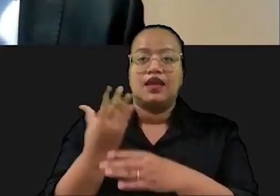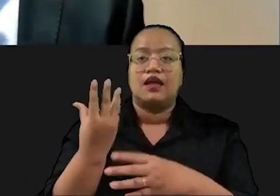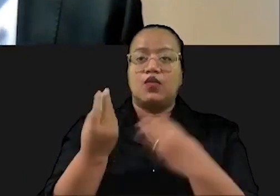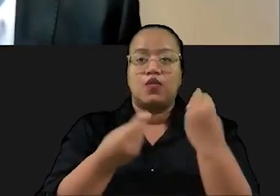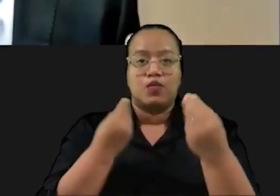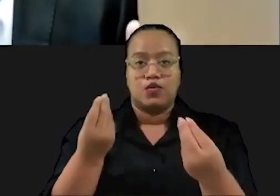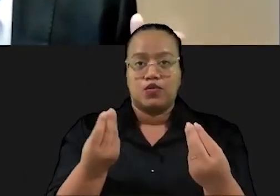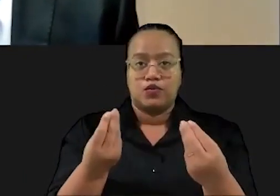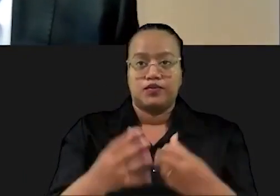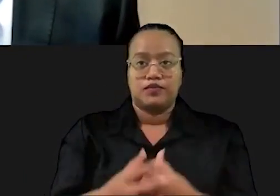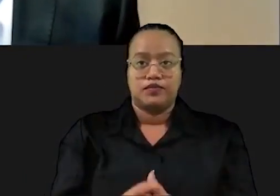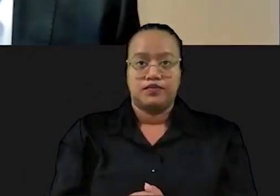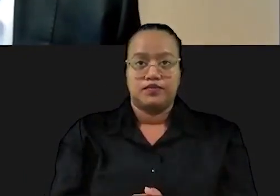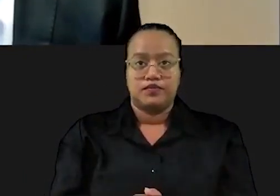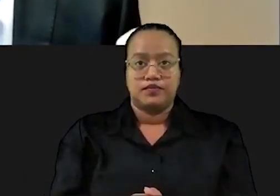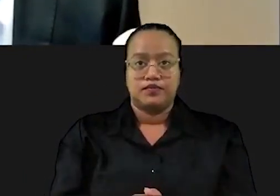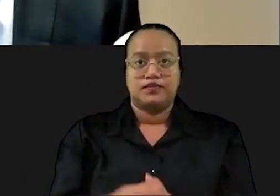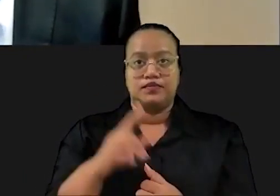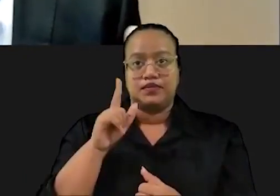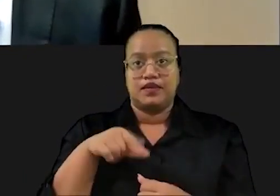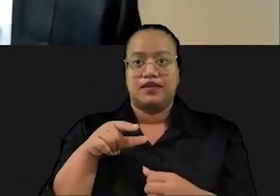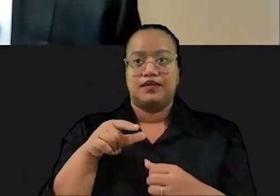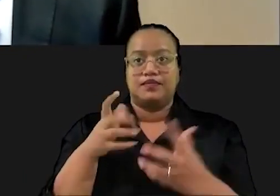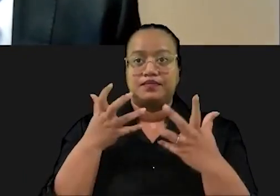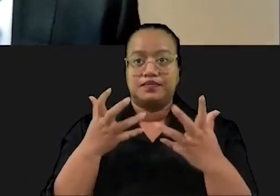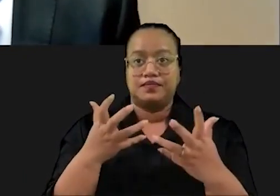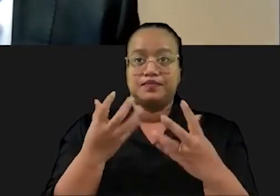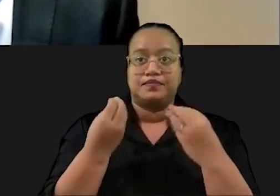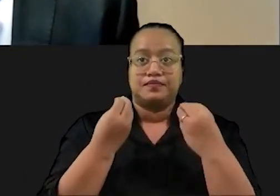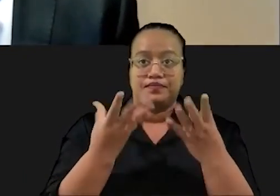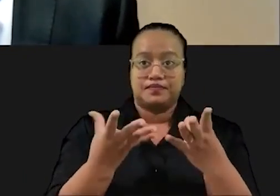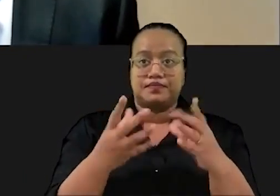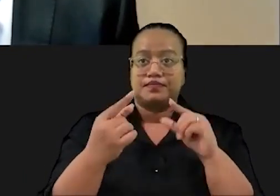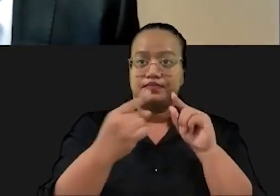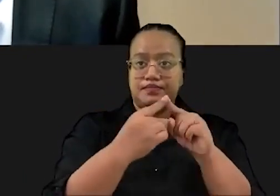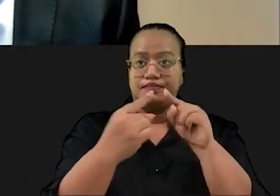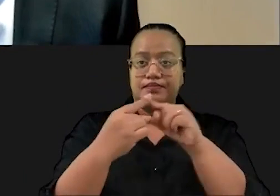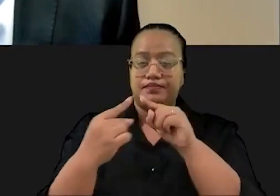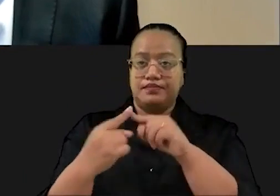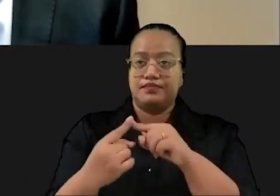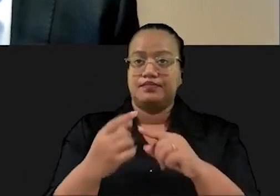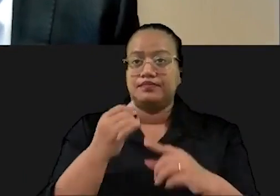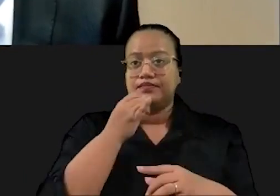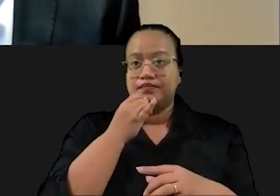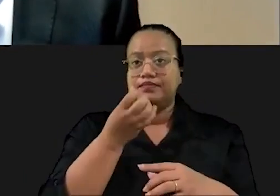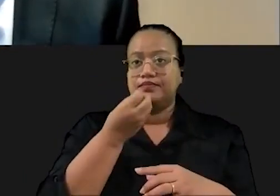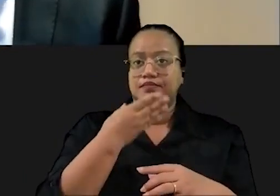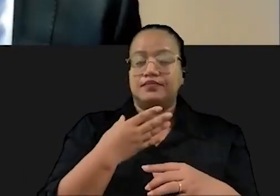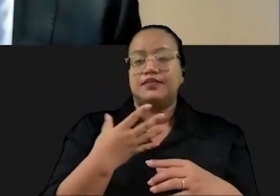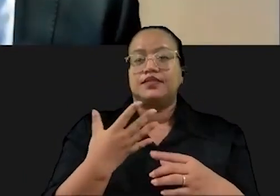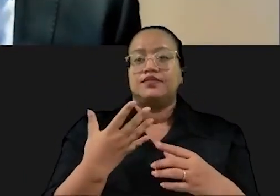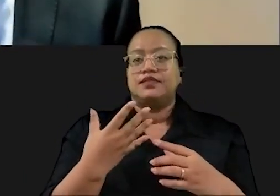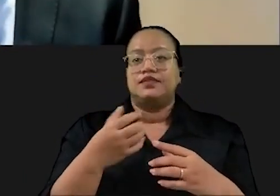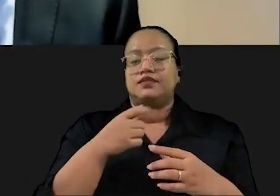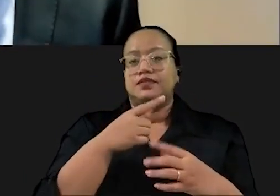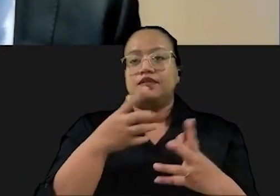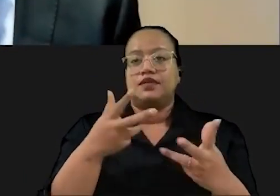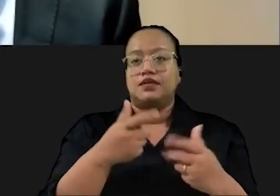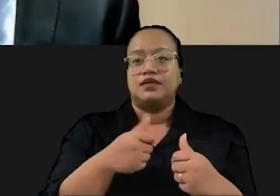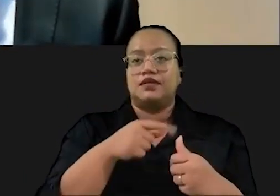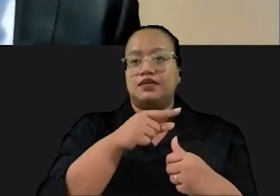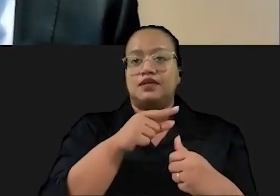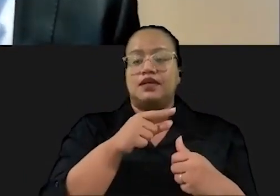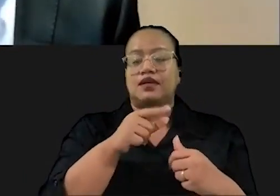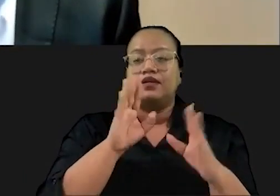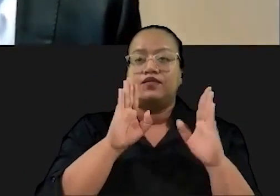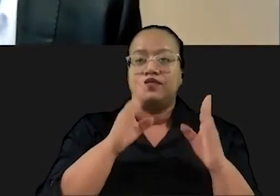finalidades específicas. Então, por exemplo, tem um fluxo para os benefícios por incapacidade. Então, um fluxo voltado para a prestação jurisdicional nos processos envolvendo benefício